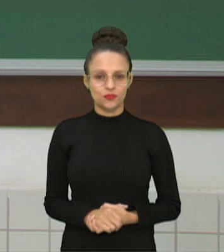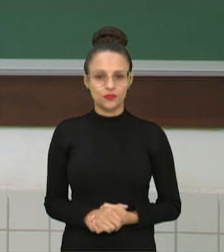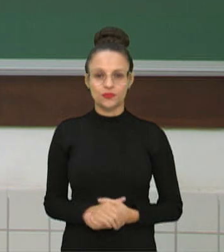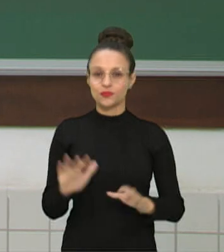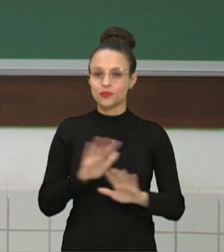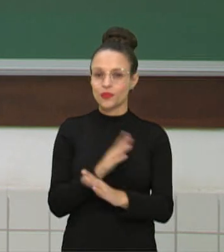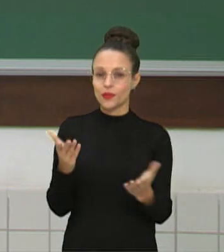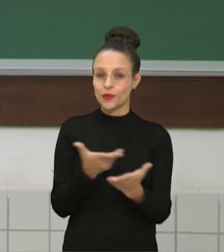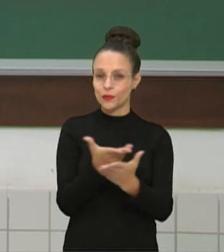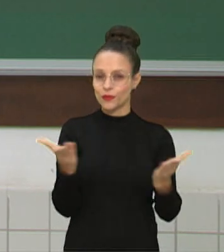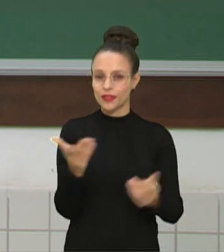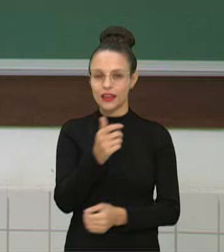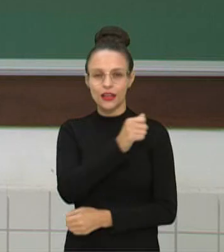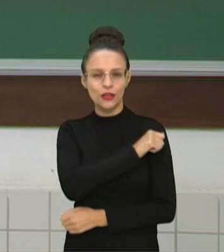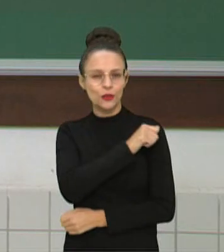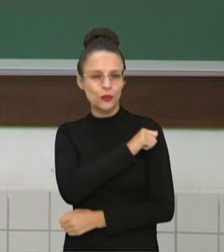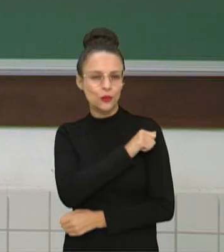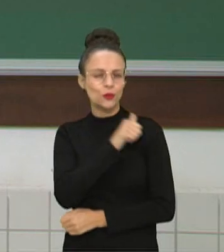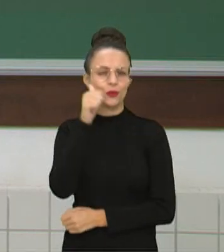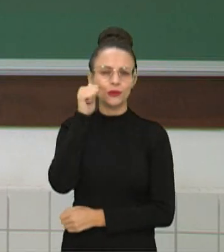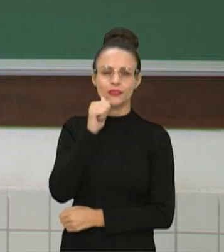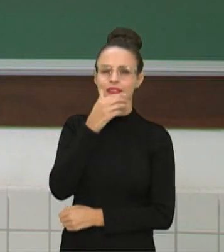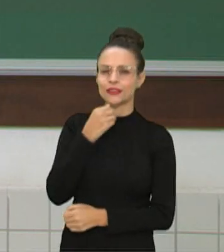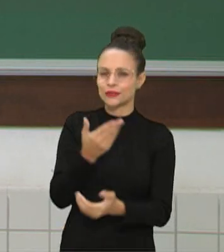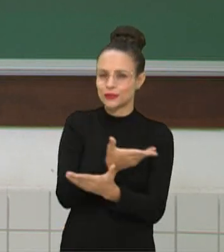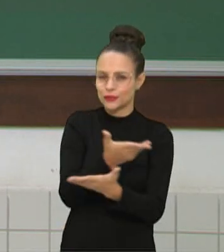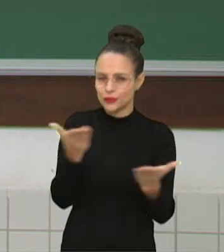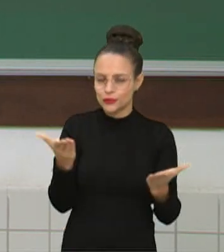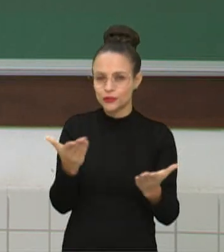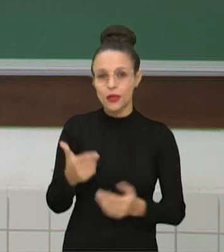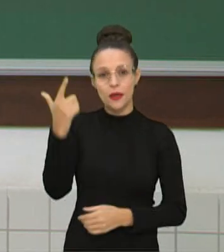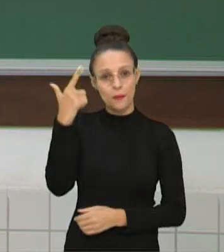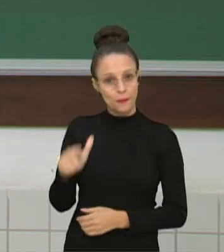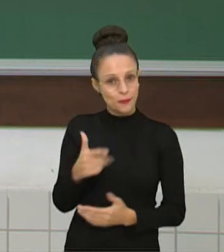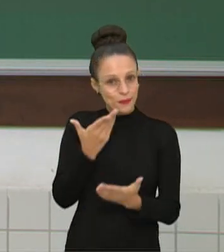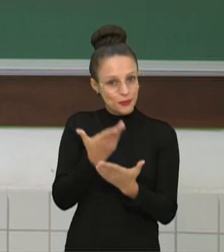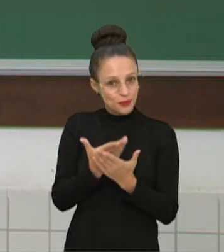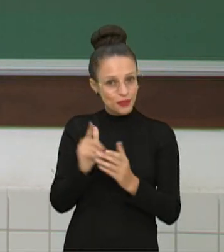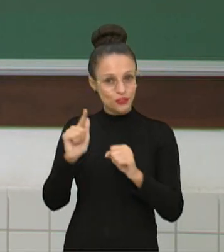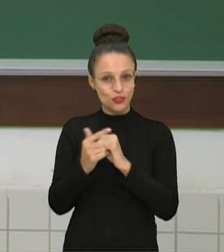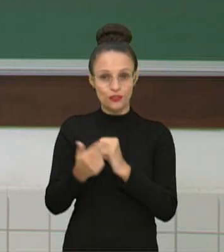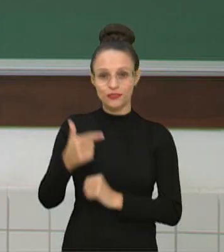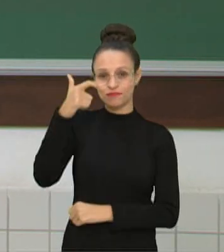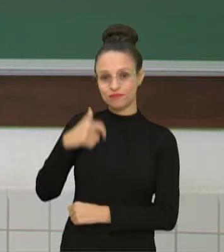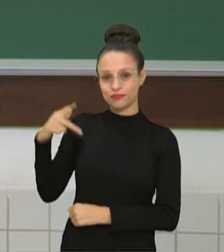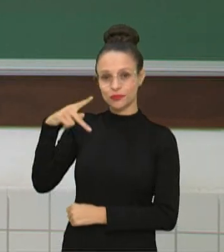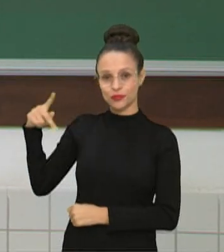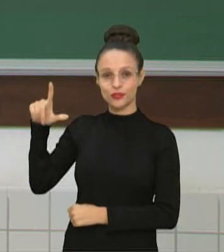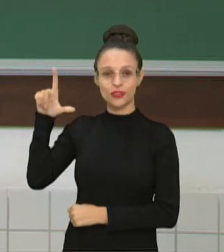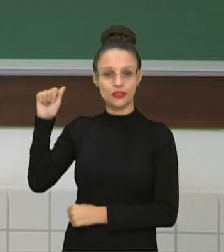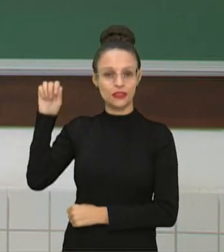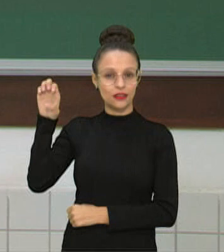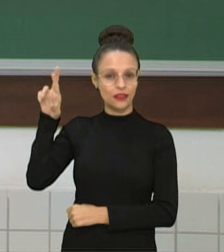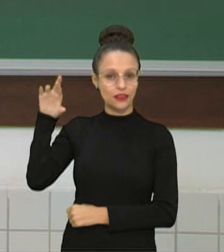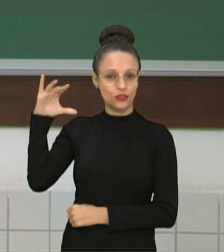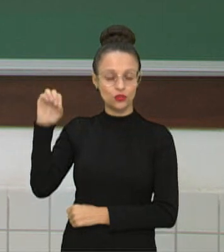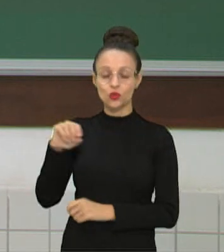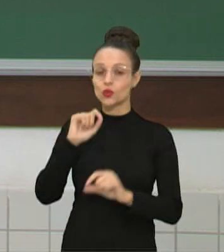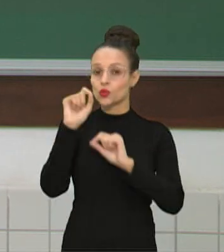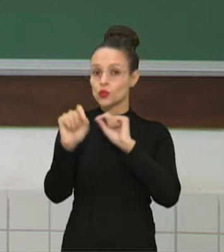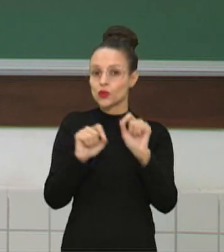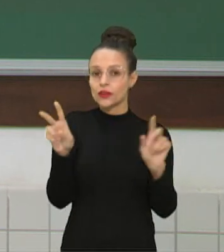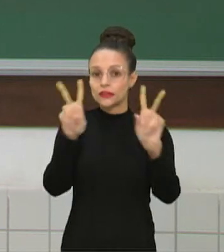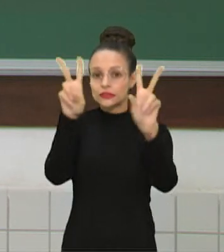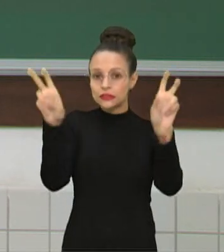Olá, alunos! Olá, alunas! Chegamos mais uma aula de Geografia. Laércio de Mello vai trabalhar com vocês um